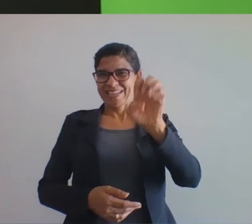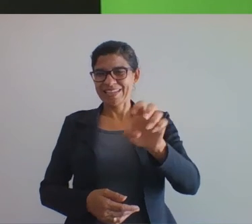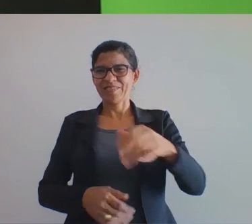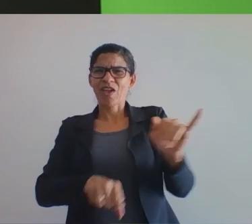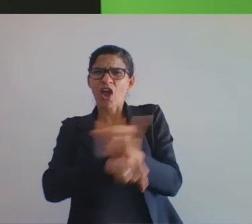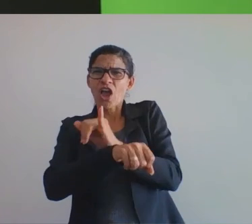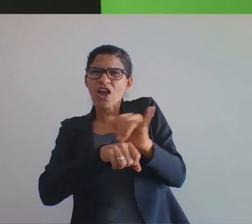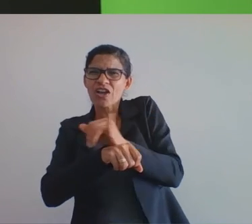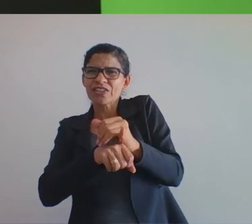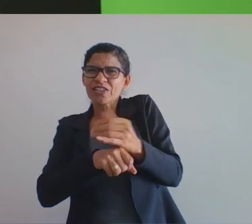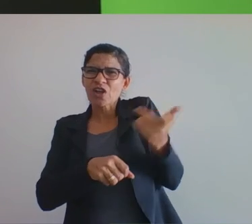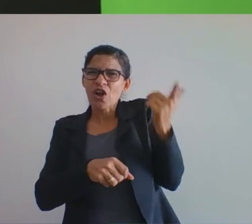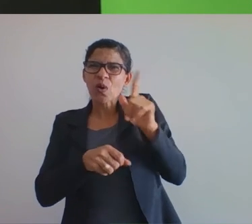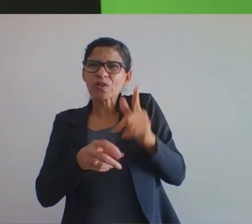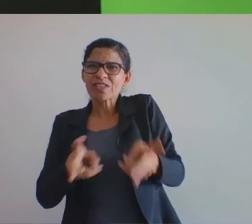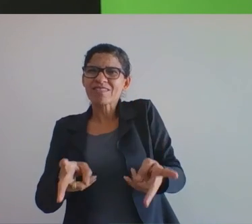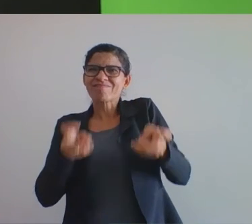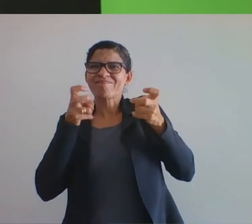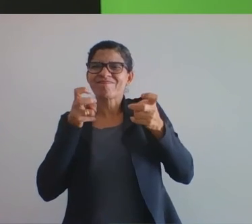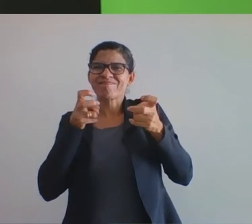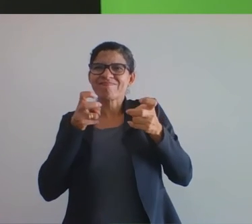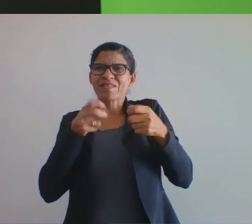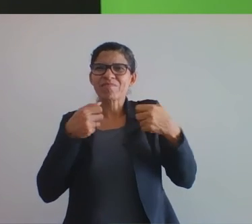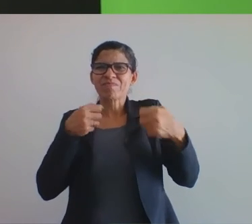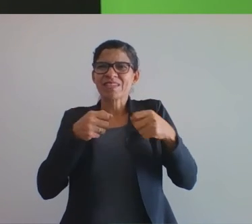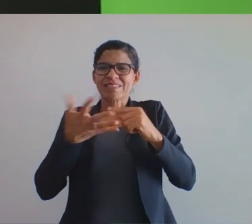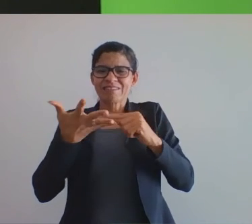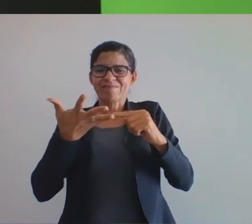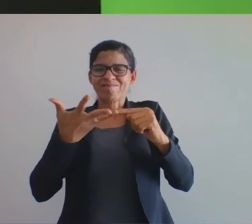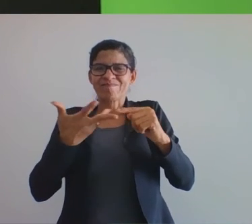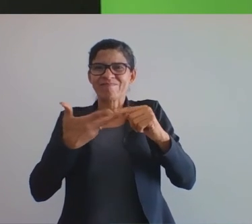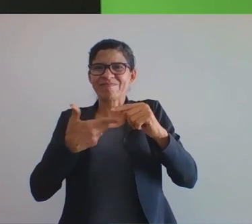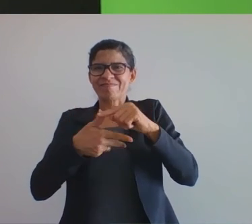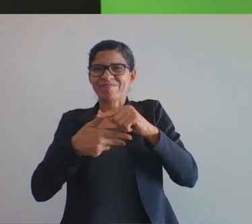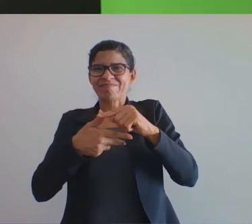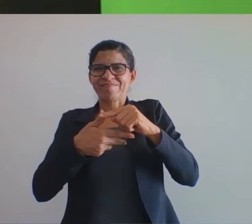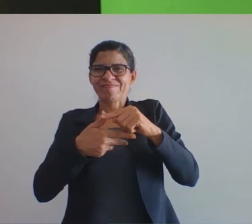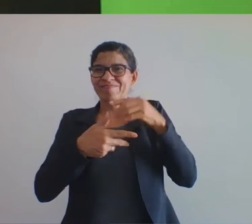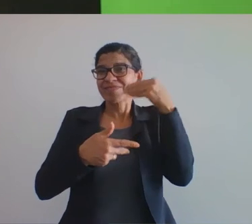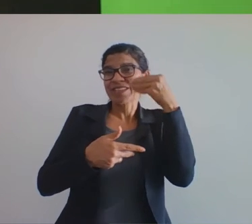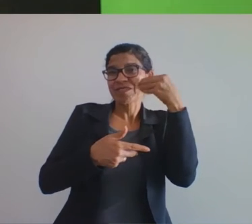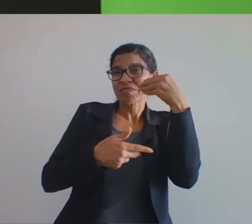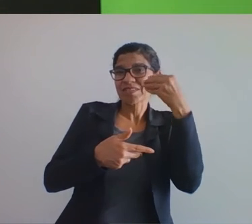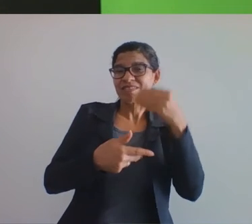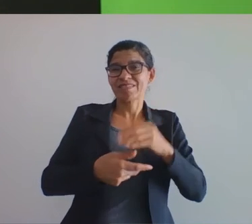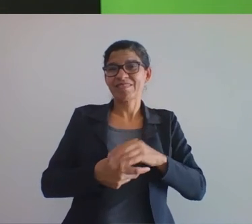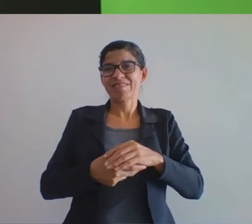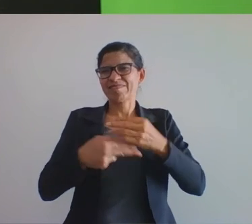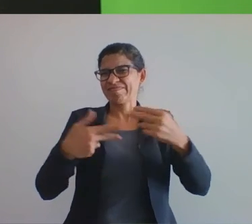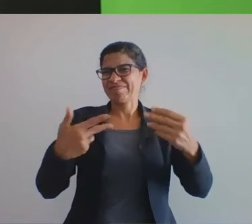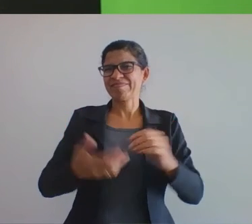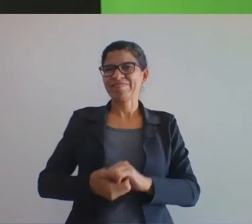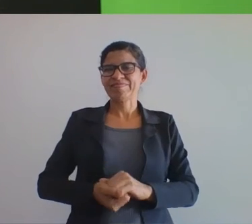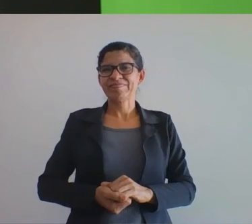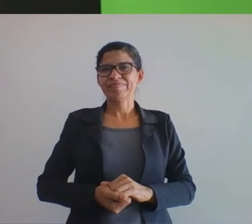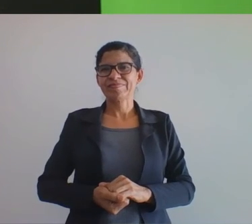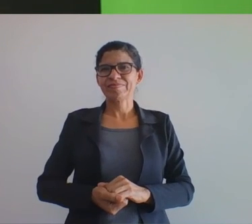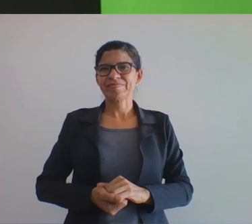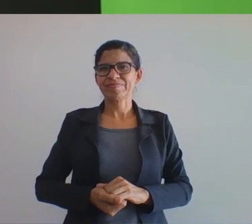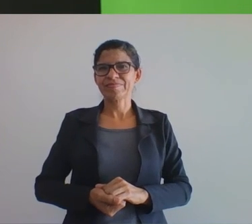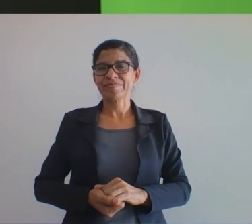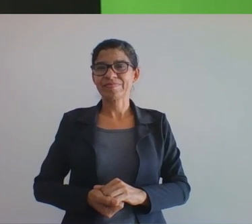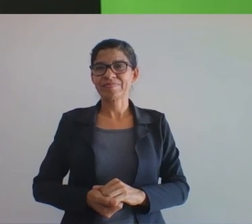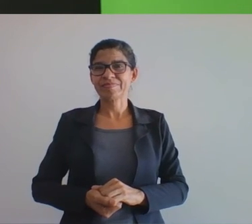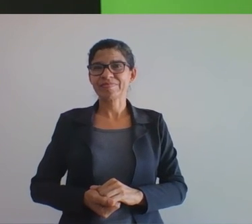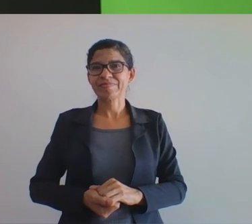que precisa dos 5 sentidos, ou seja, precisa da experiência. O empirismo, a partir de John Locke, vem